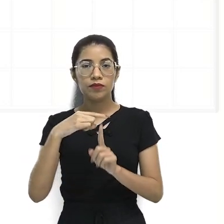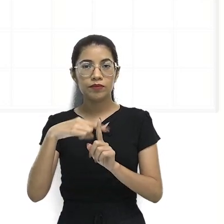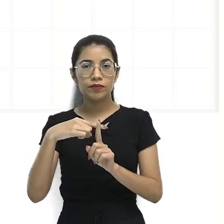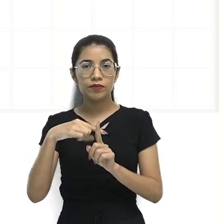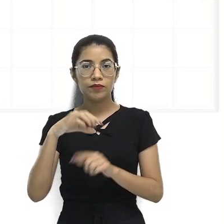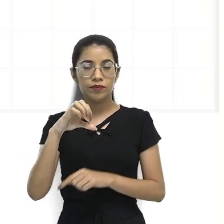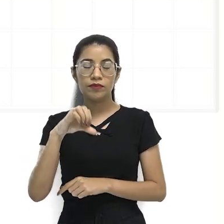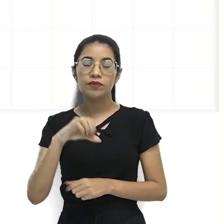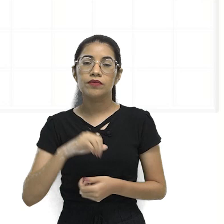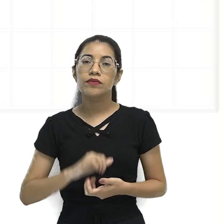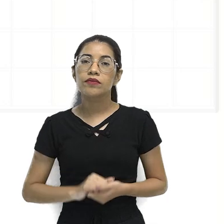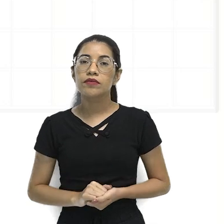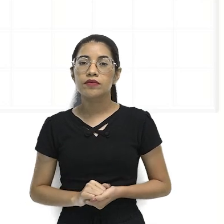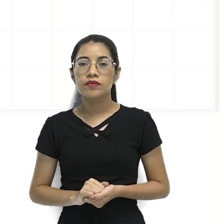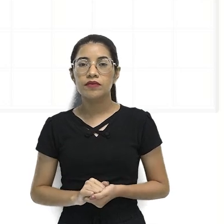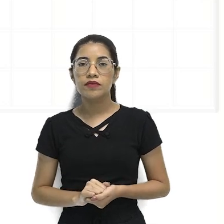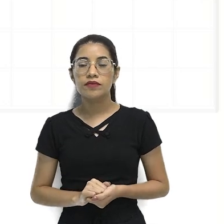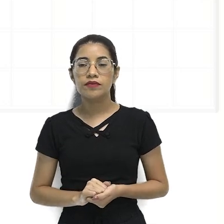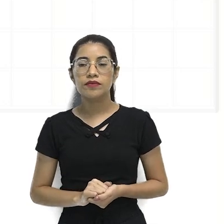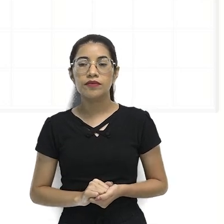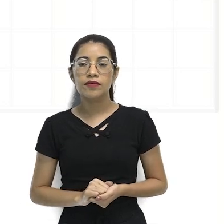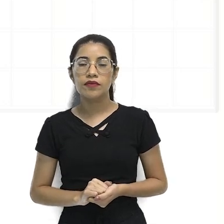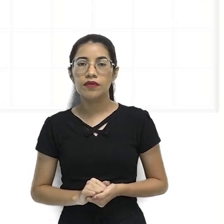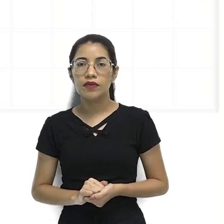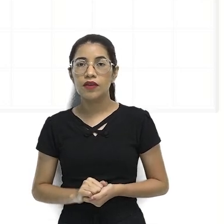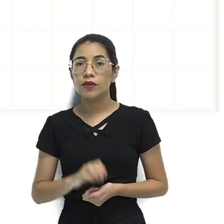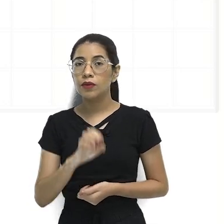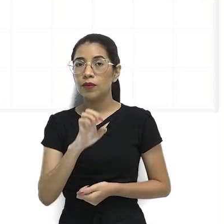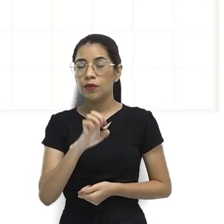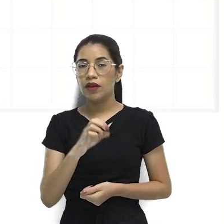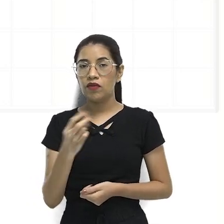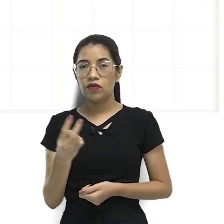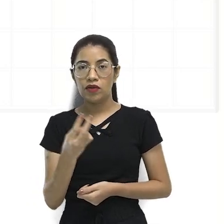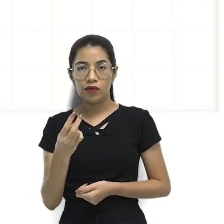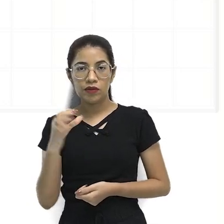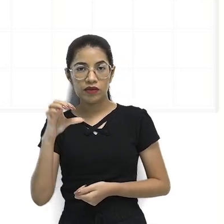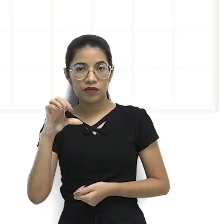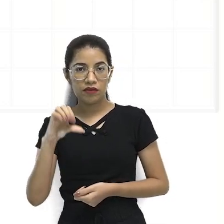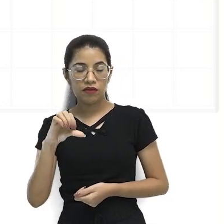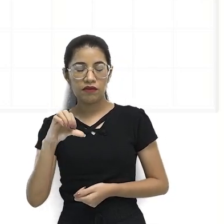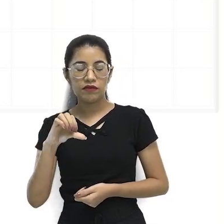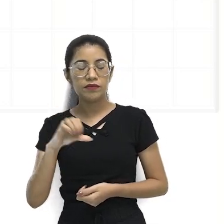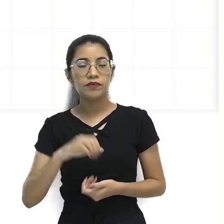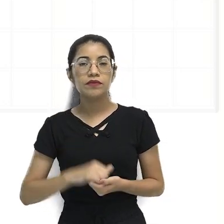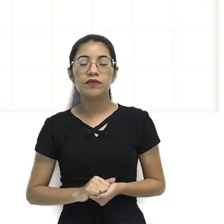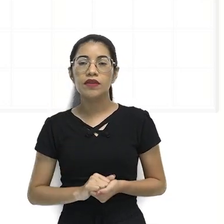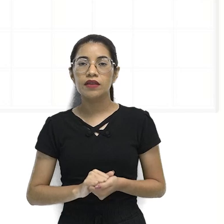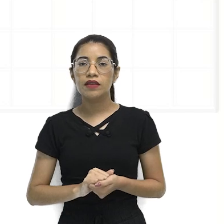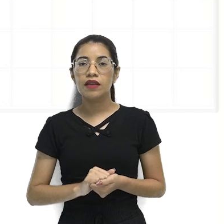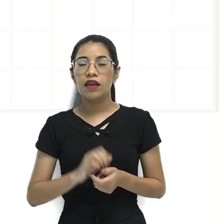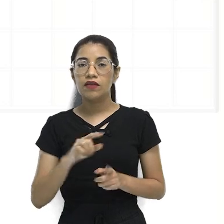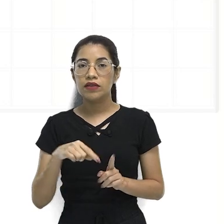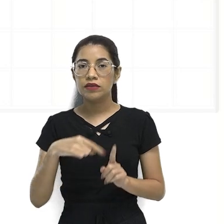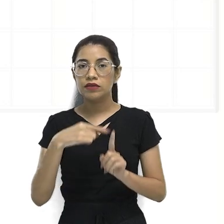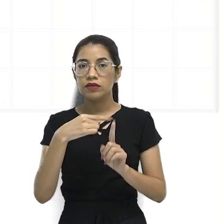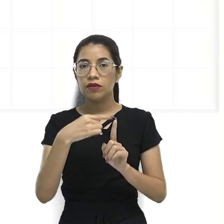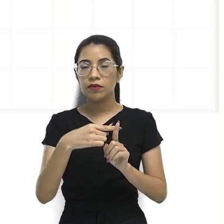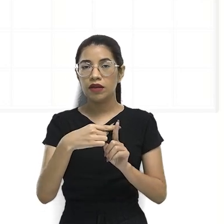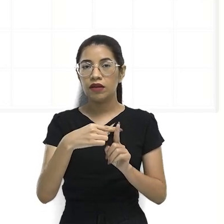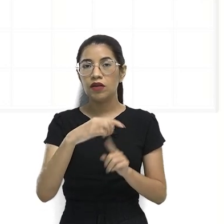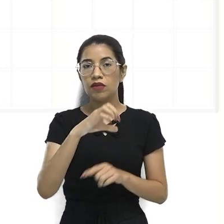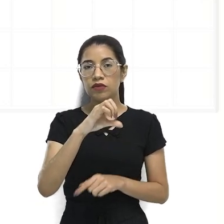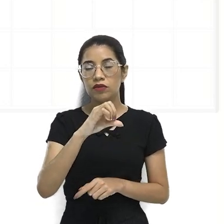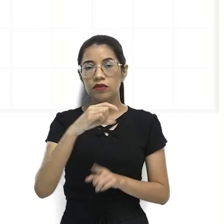positivo. Ok? Agora eu tenho o E que vale 9. Agora eu vou somar esse 9